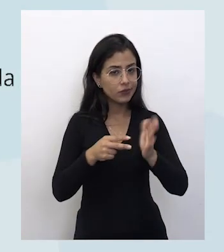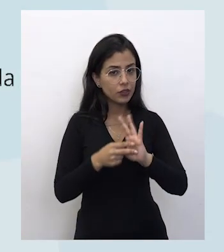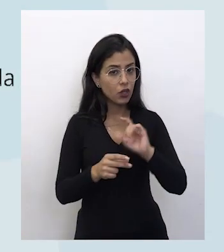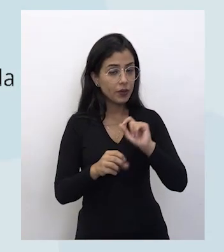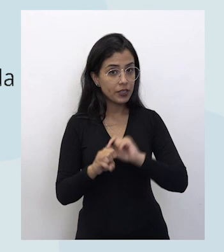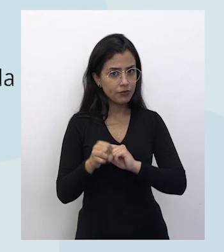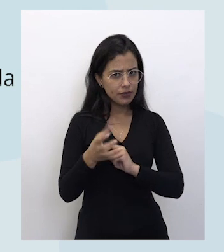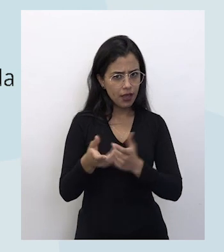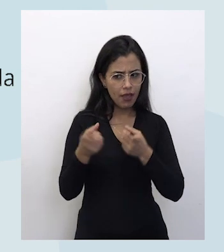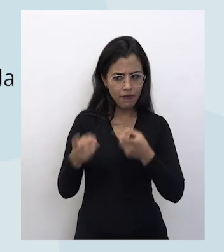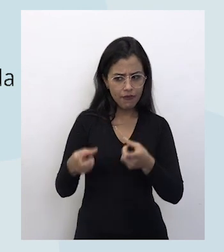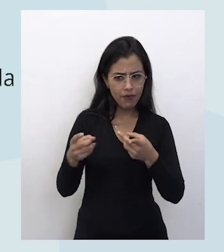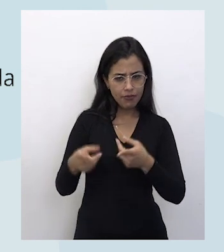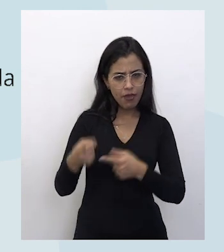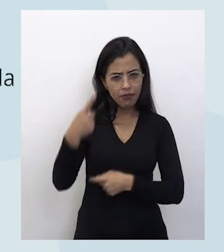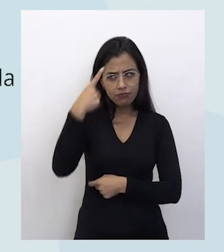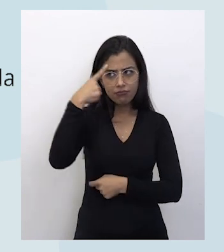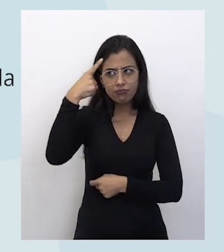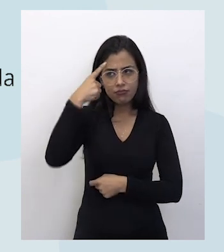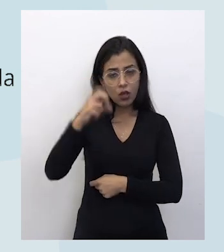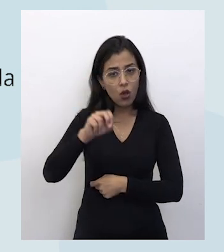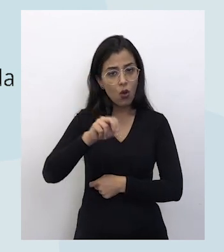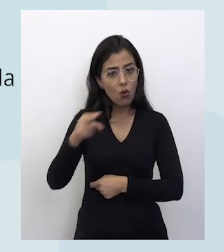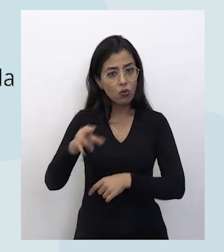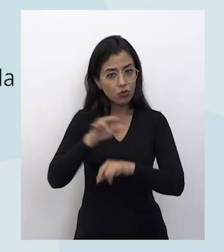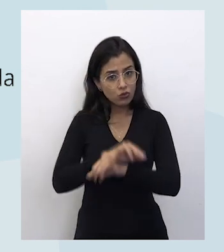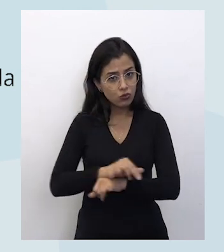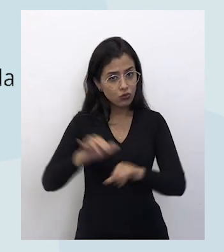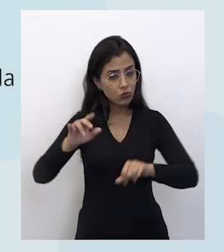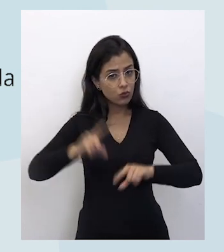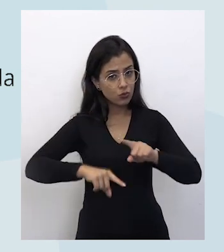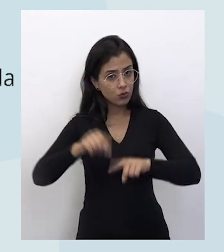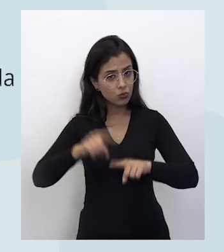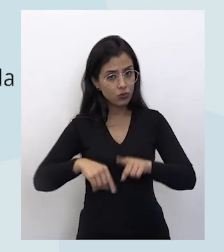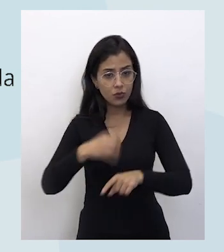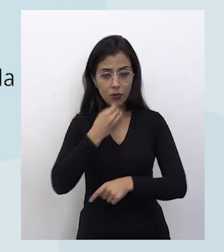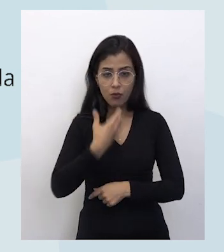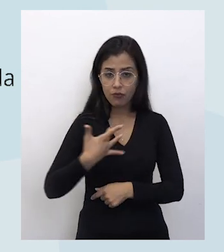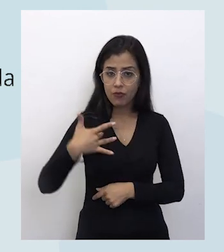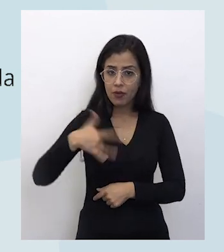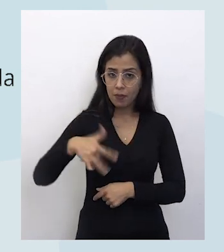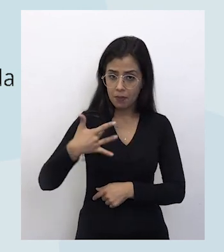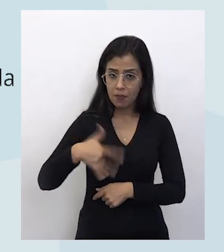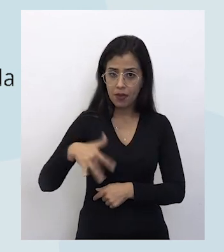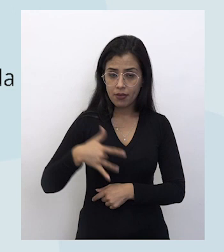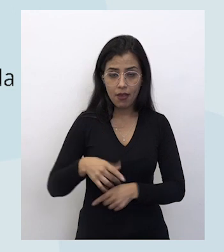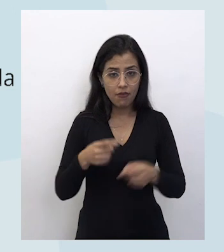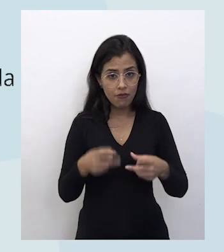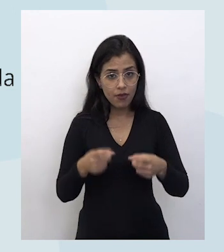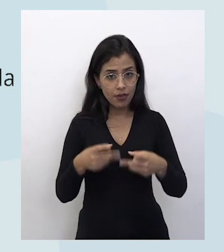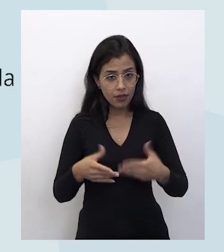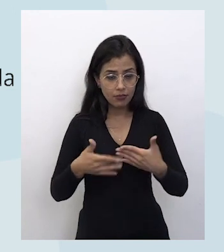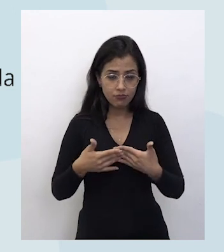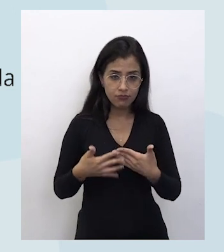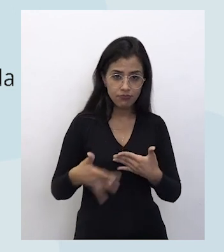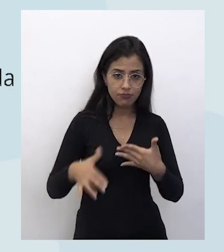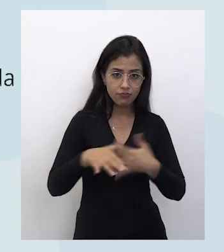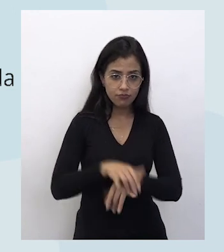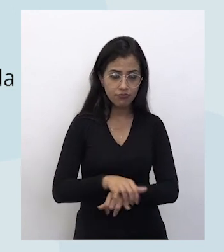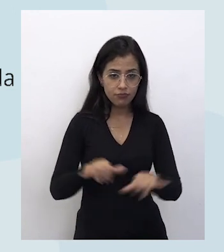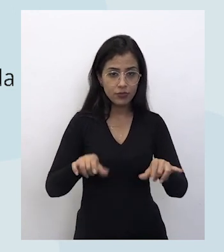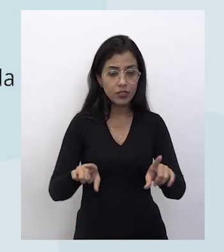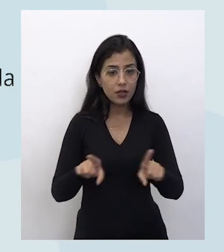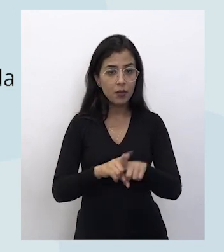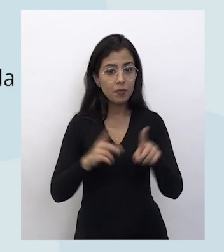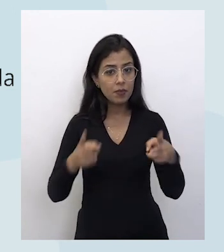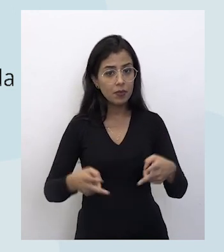quer divulgar o seu produto, então tem que fazer valer, vender ou passar essa informação adiante. E percebemos que